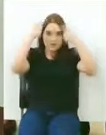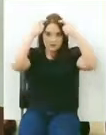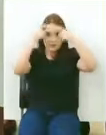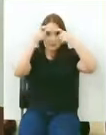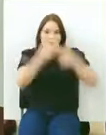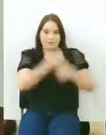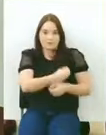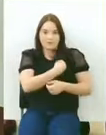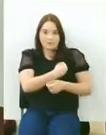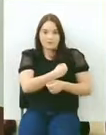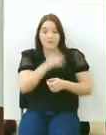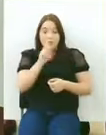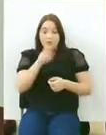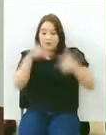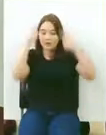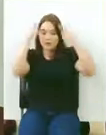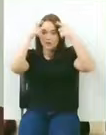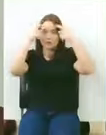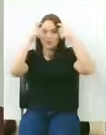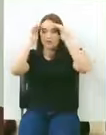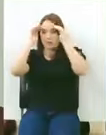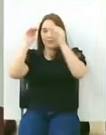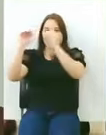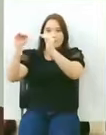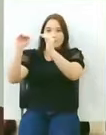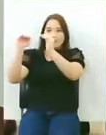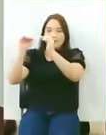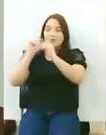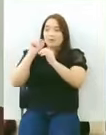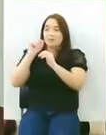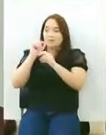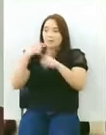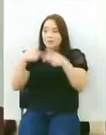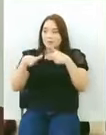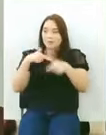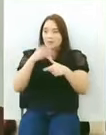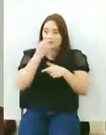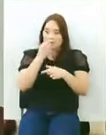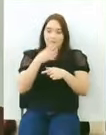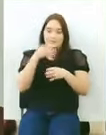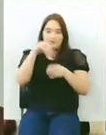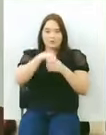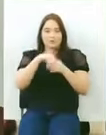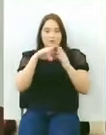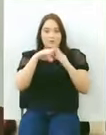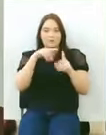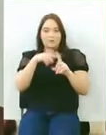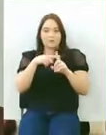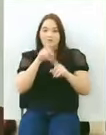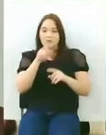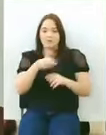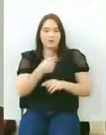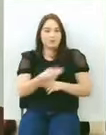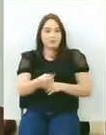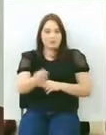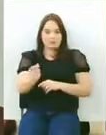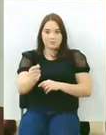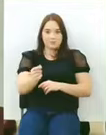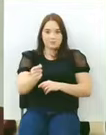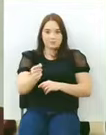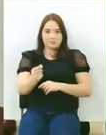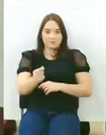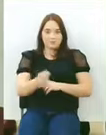jamais murchará. Ou seja, a honra que eles receberão de Jesus pelo bom serviço que prestaram será